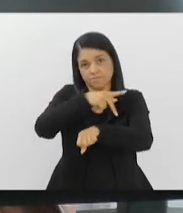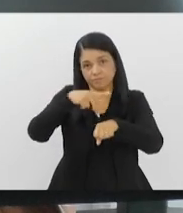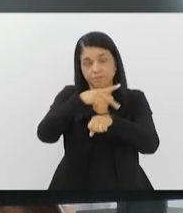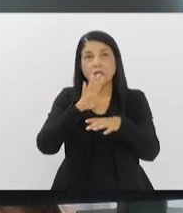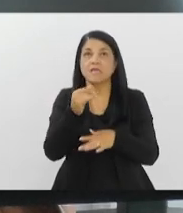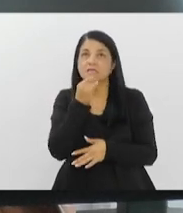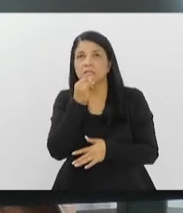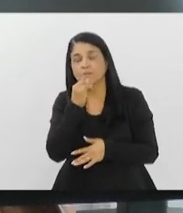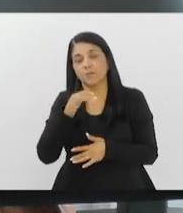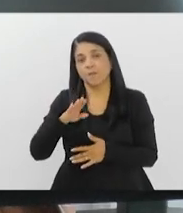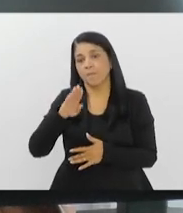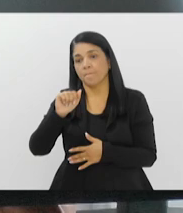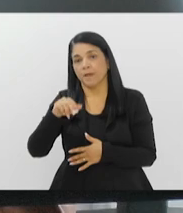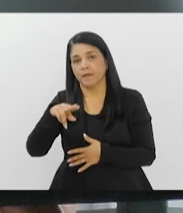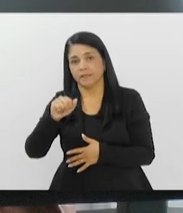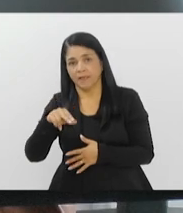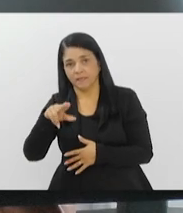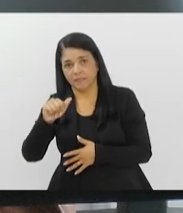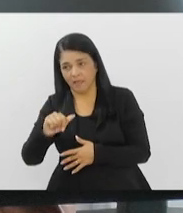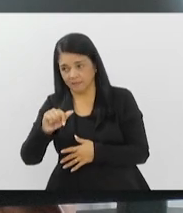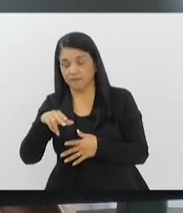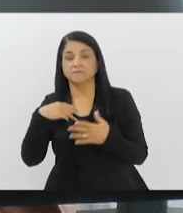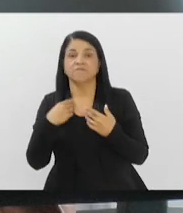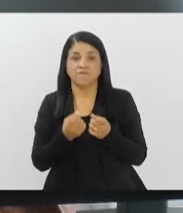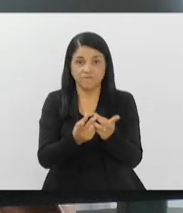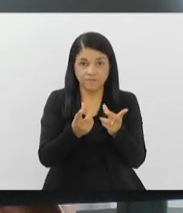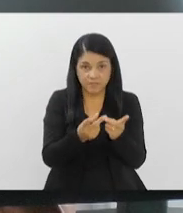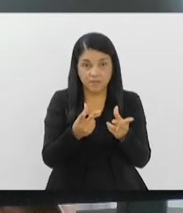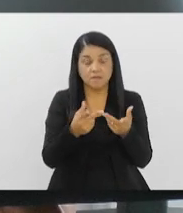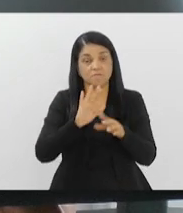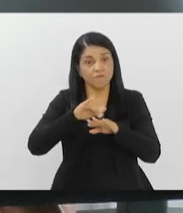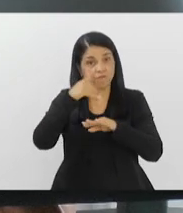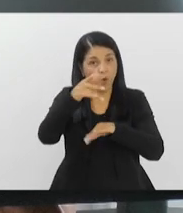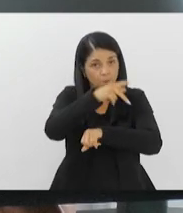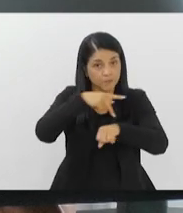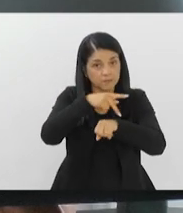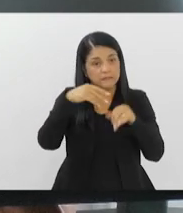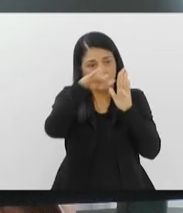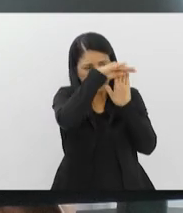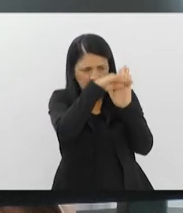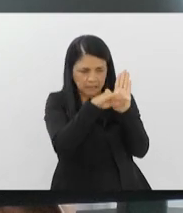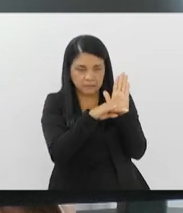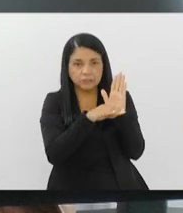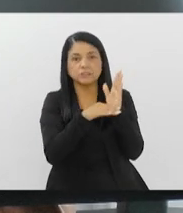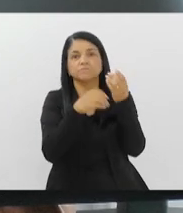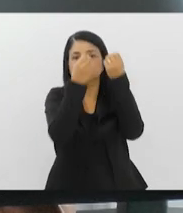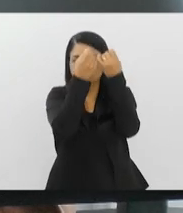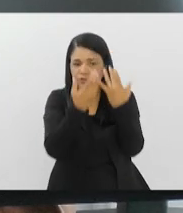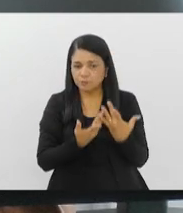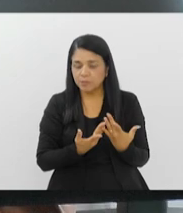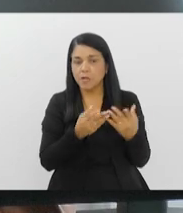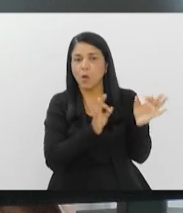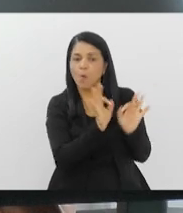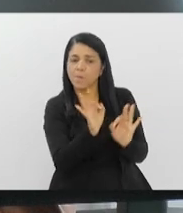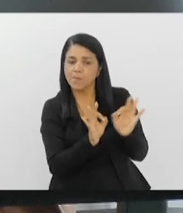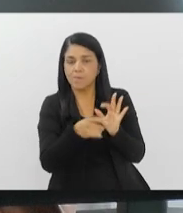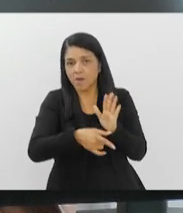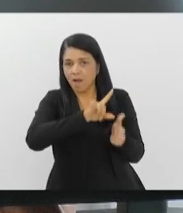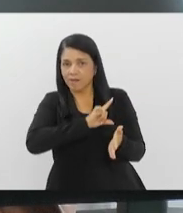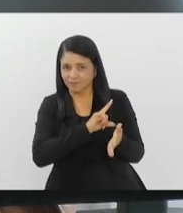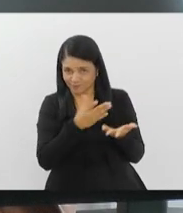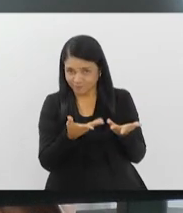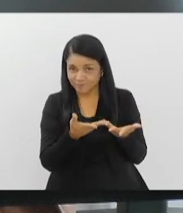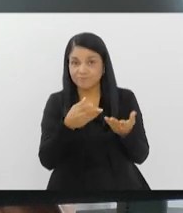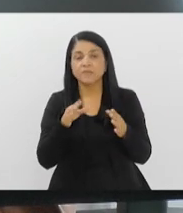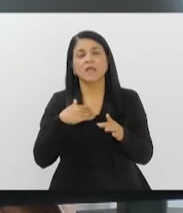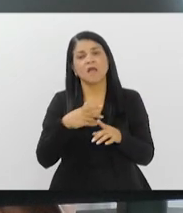bananada. Muito bem, nós vamos te dar uma listagem do que você precisa se preparar para exportar bananada para lá. Porque, às vezes, a gente fala assim, ah,